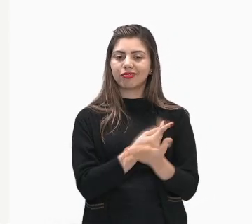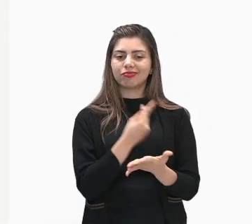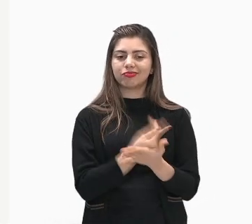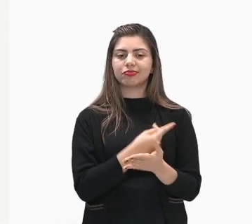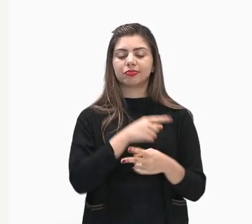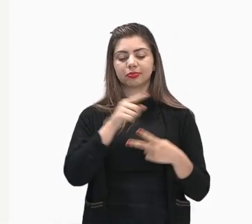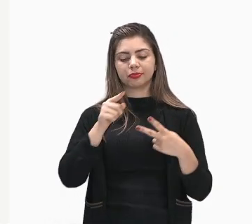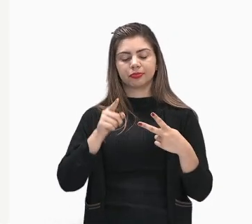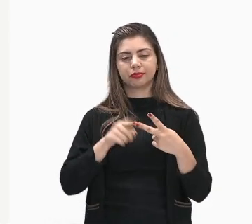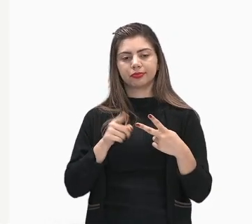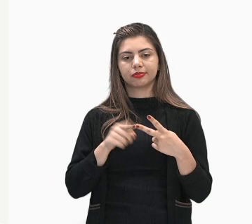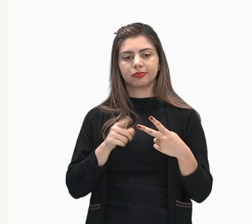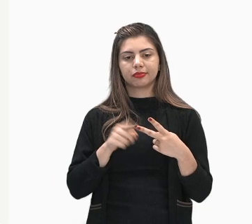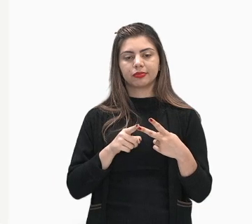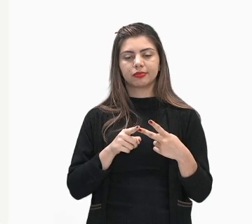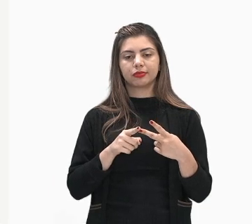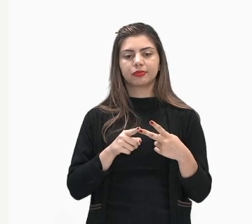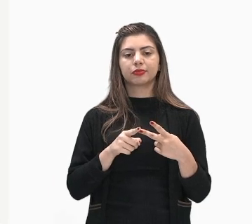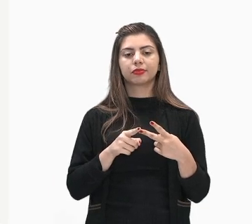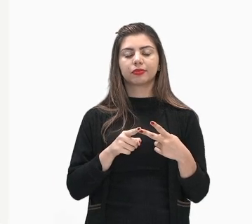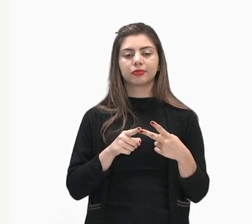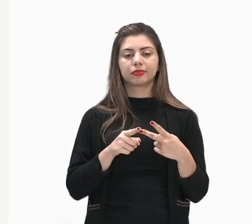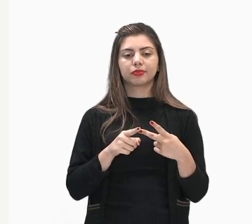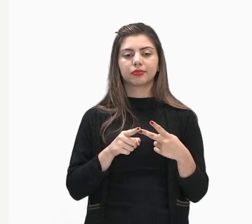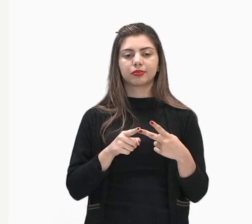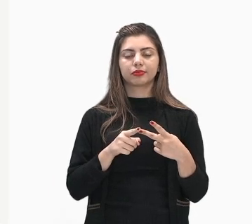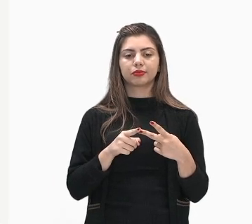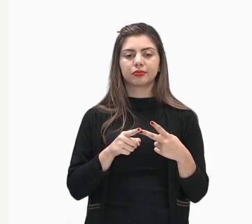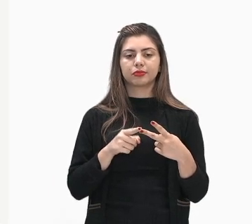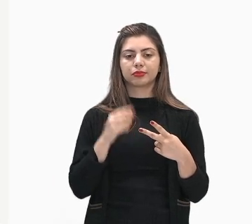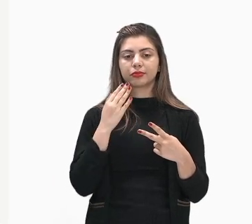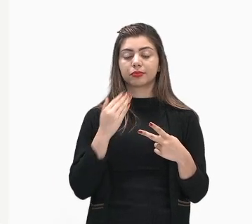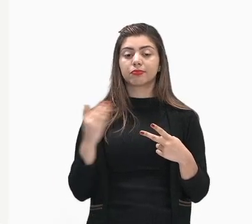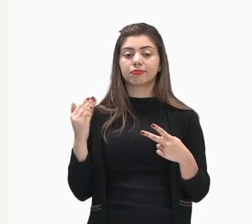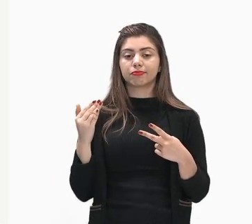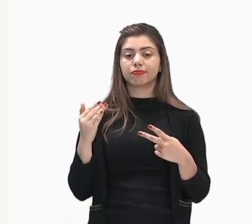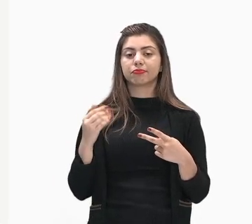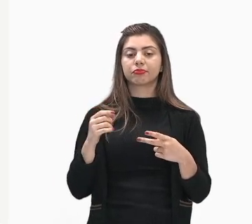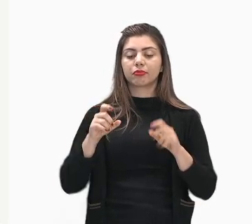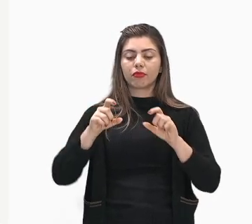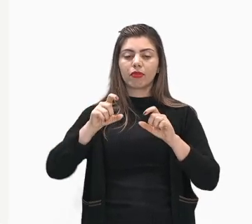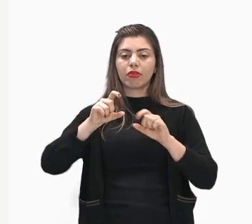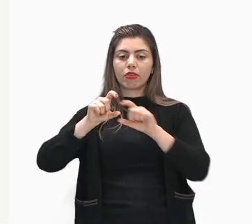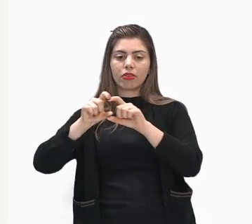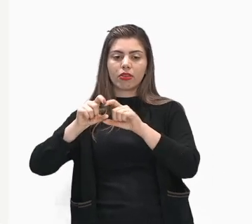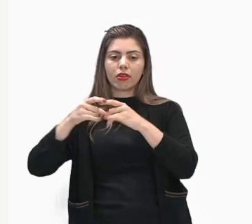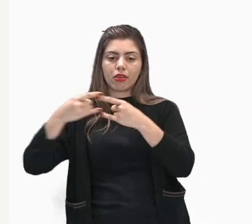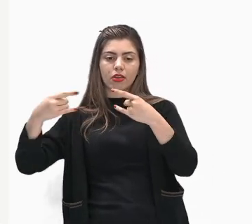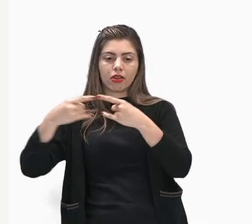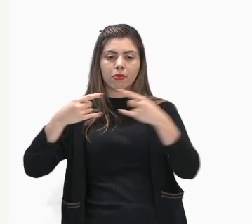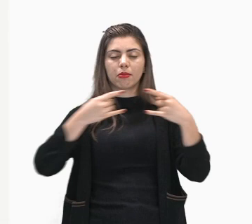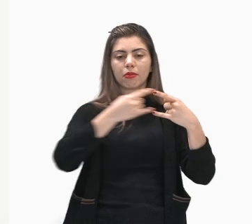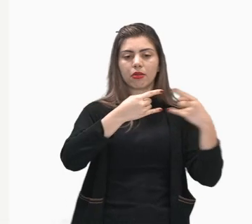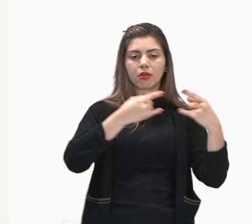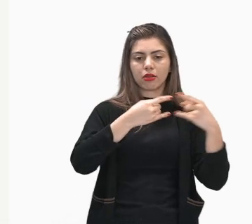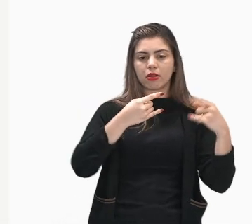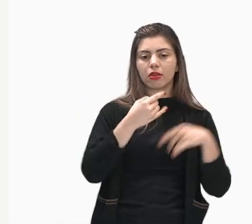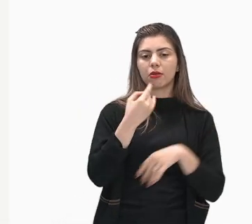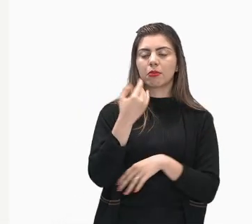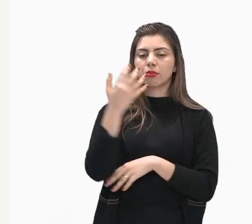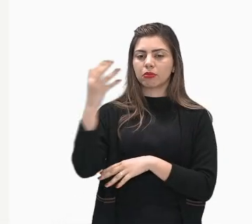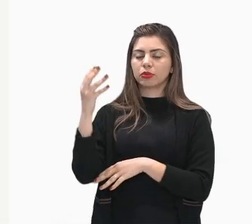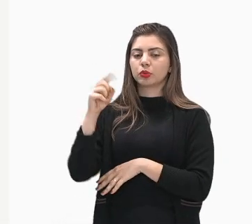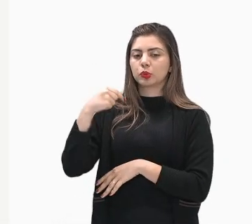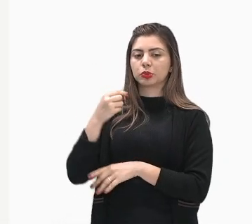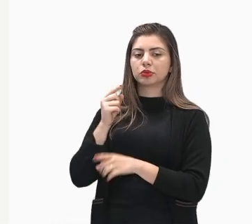verdadeira. Segunda afirmação. Dois ímãs naturais e permanentes